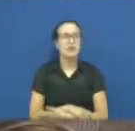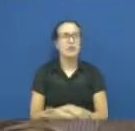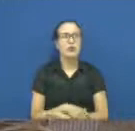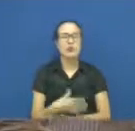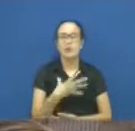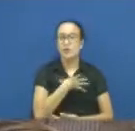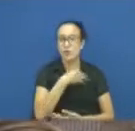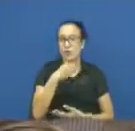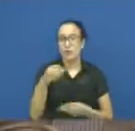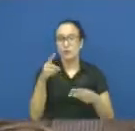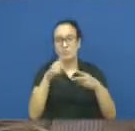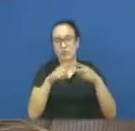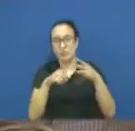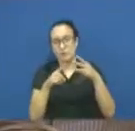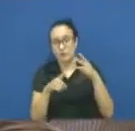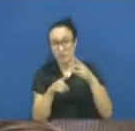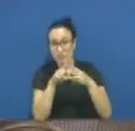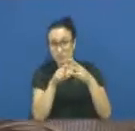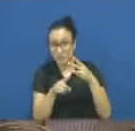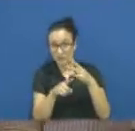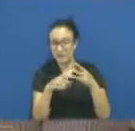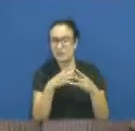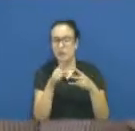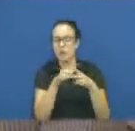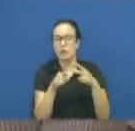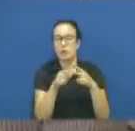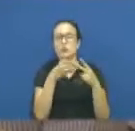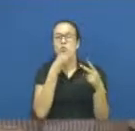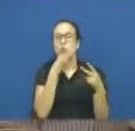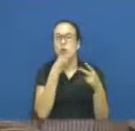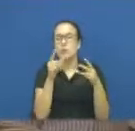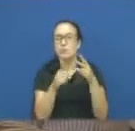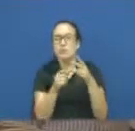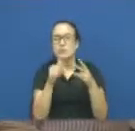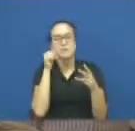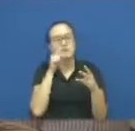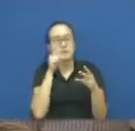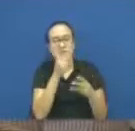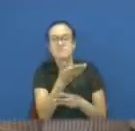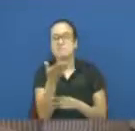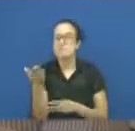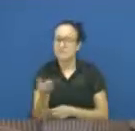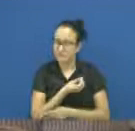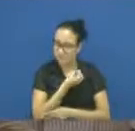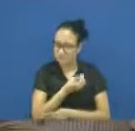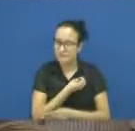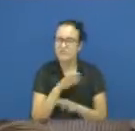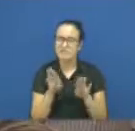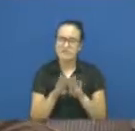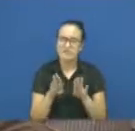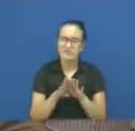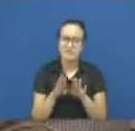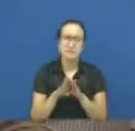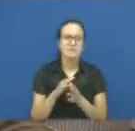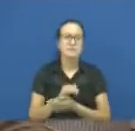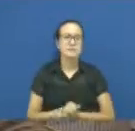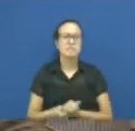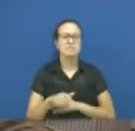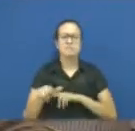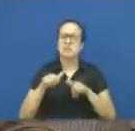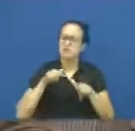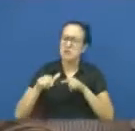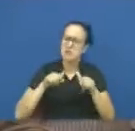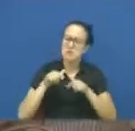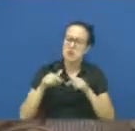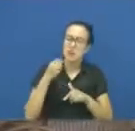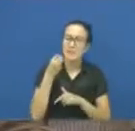Vladimir, Jurandir, Rita e Patrícia, que também estão presentes, eu tive a oportunidade de conhecê-los agora. Trabalhou 32 anos,